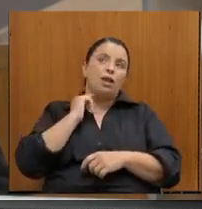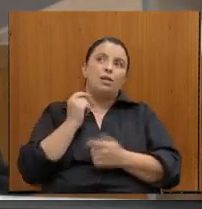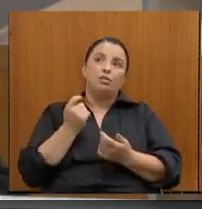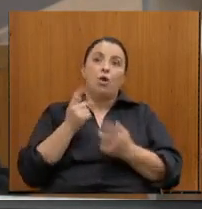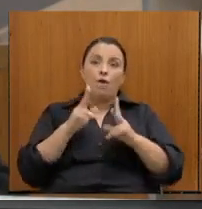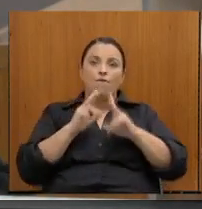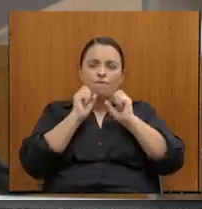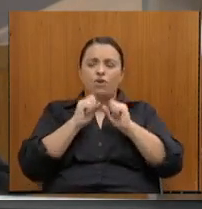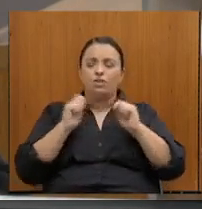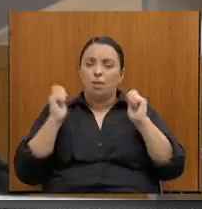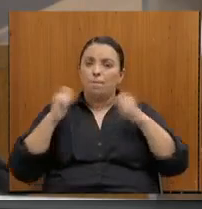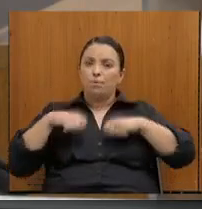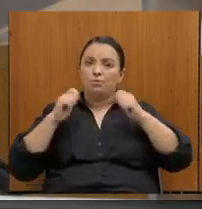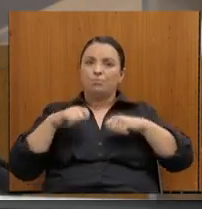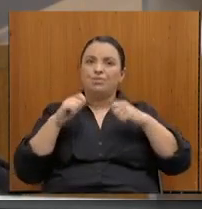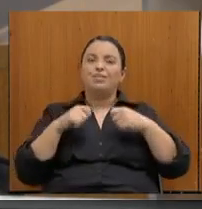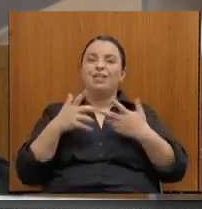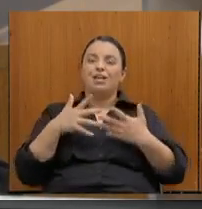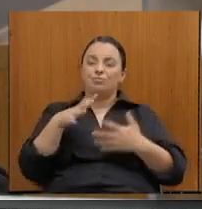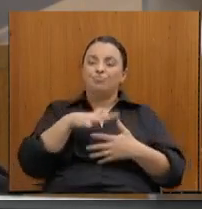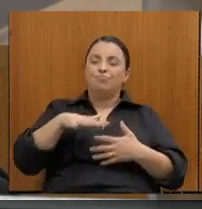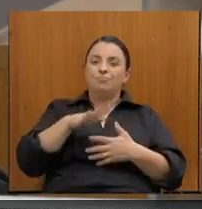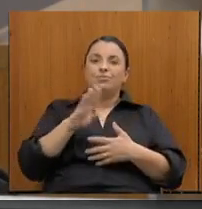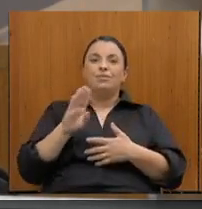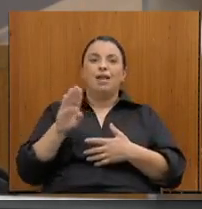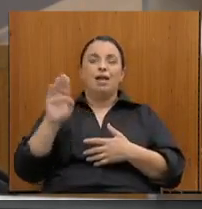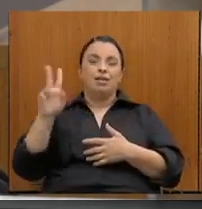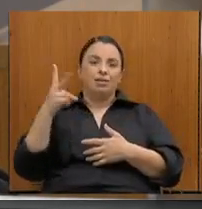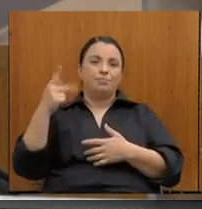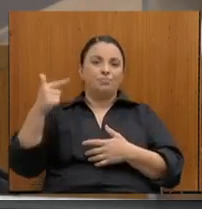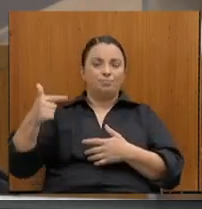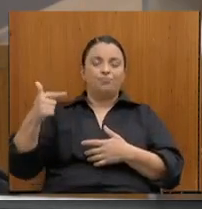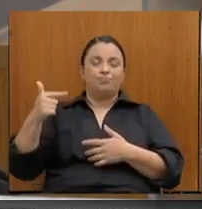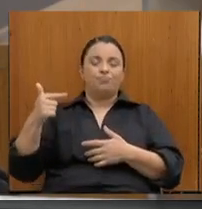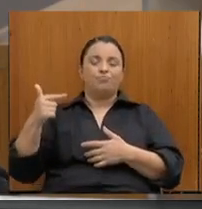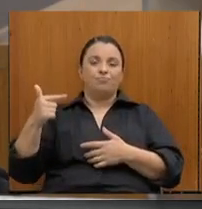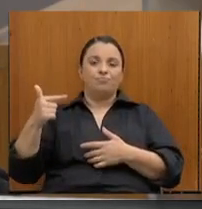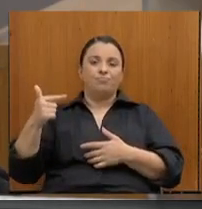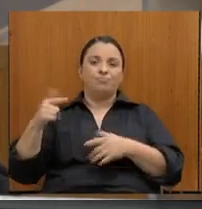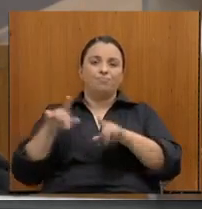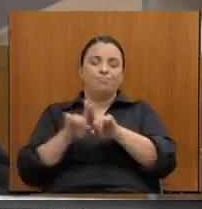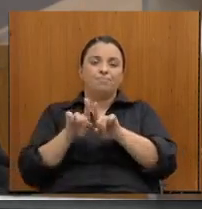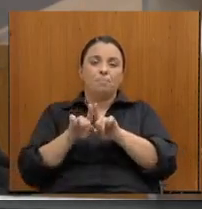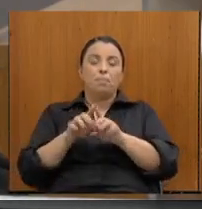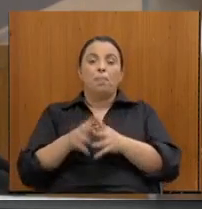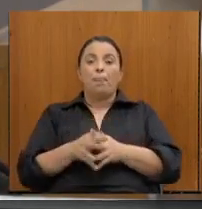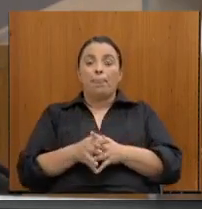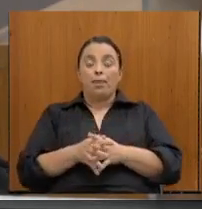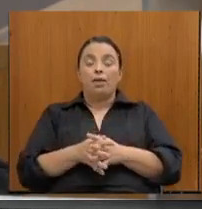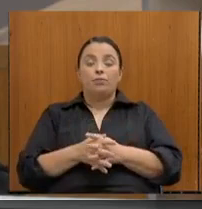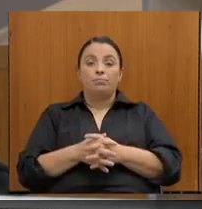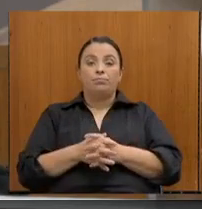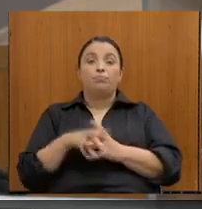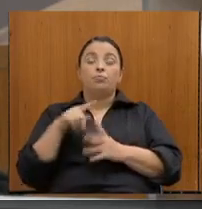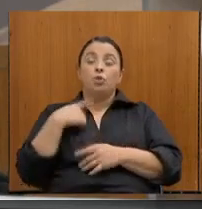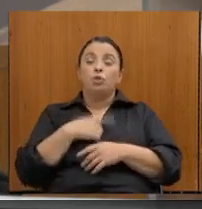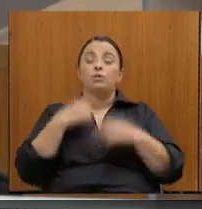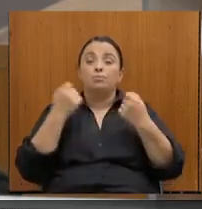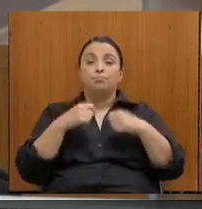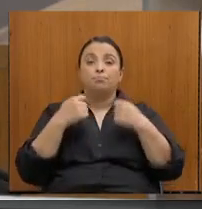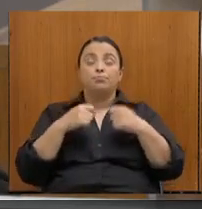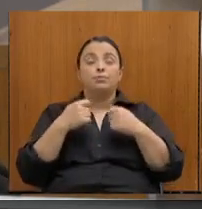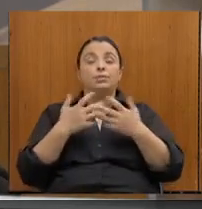colocar também a importância da cadeia de fornecedores como foi falado pela raiva e pelo veneroso né Nós precisamos de